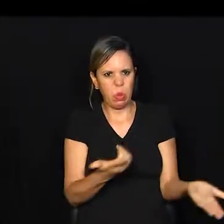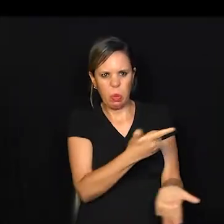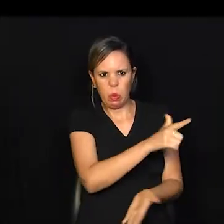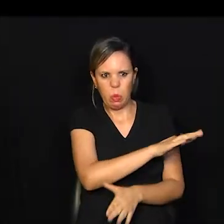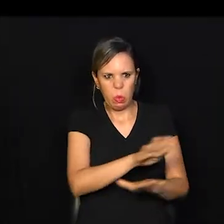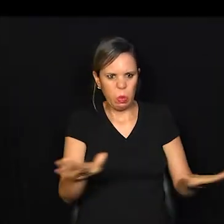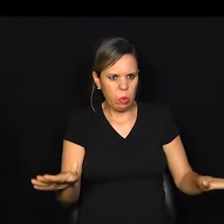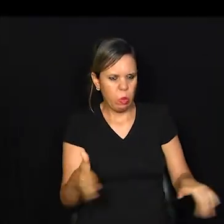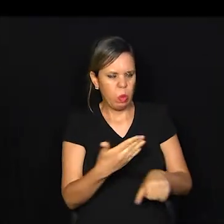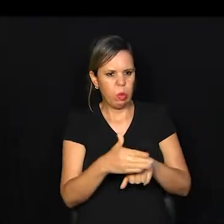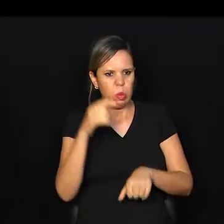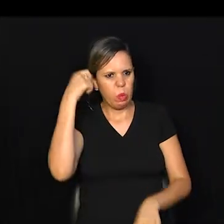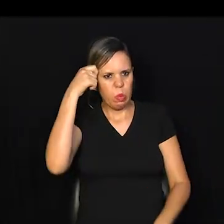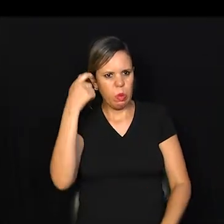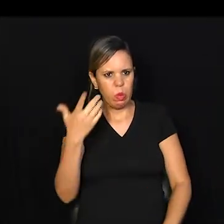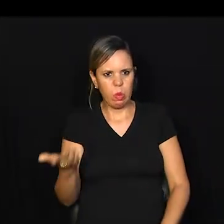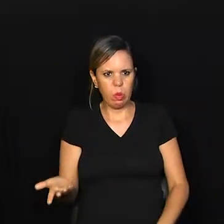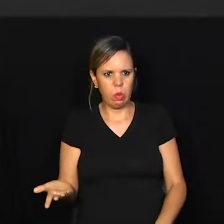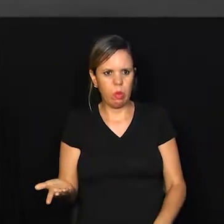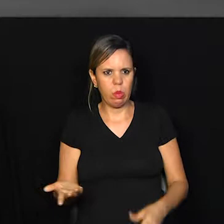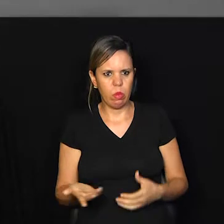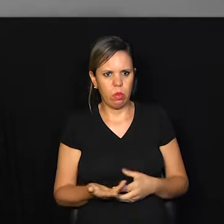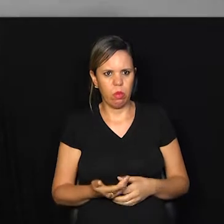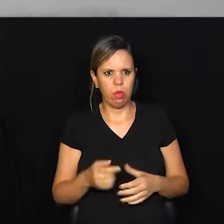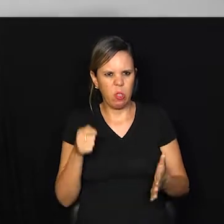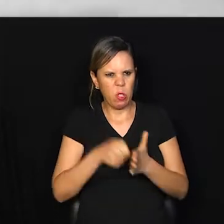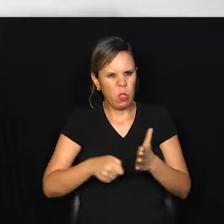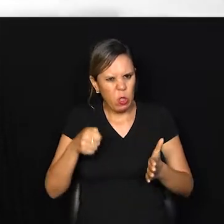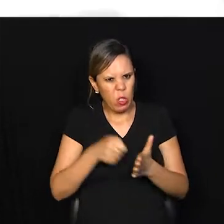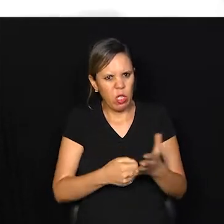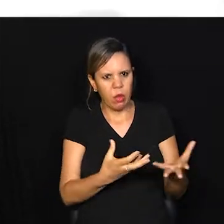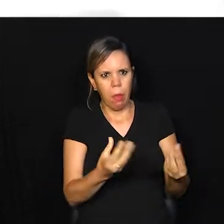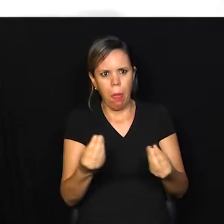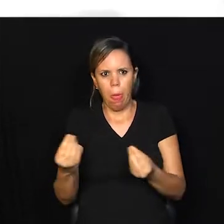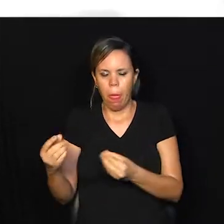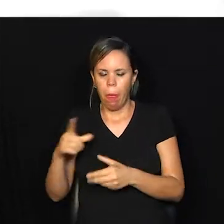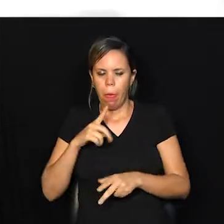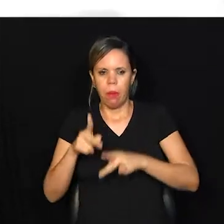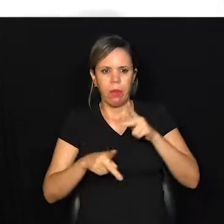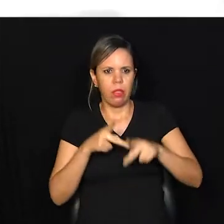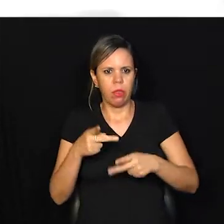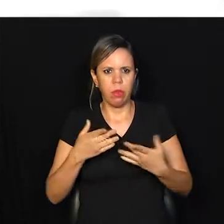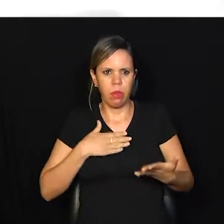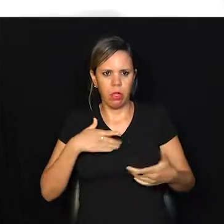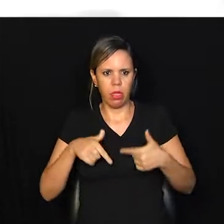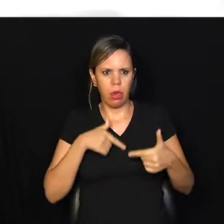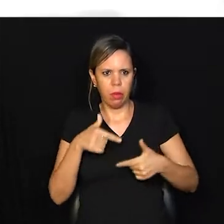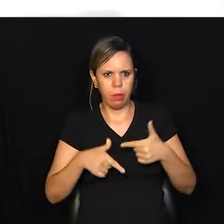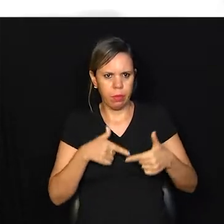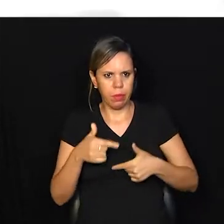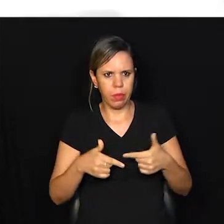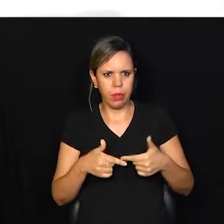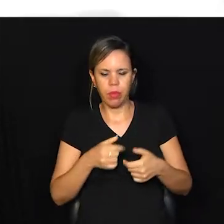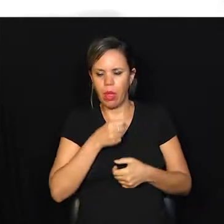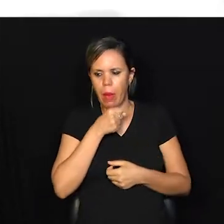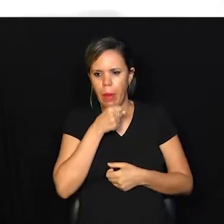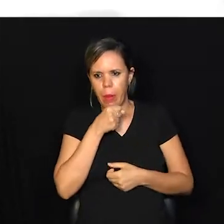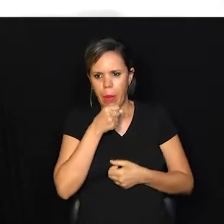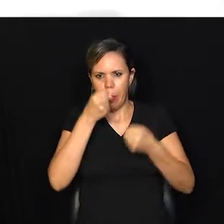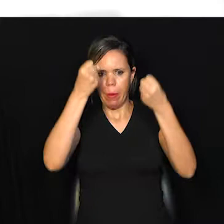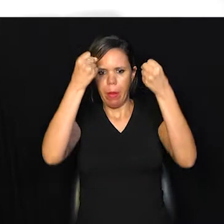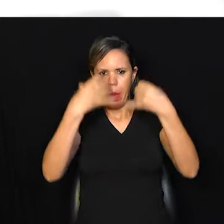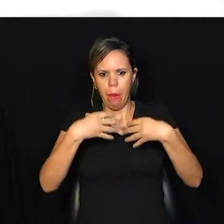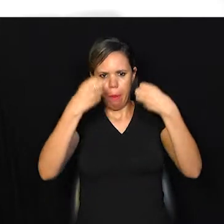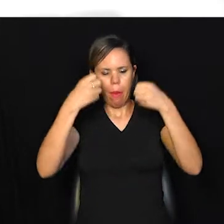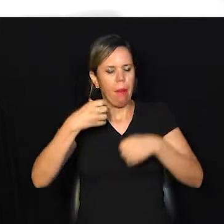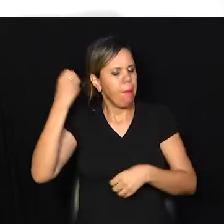existe, não tem que ter treinador negro. Grande parte da resistência que muitos têm em relação ao meu trabalho como comentarista esportivo é que muitos